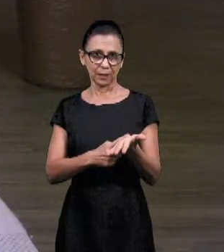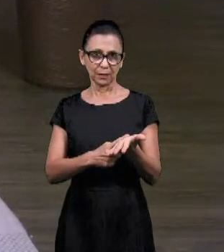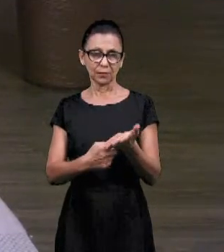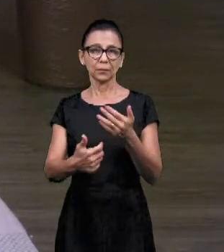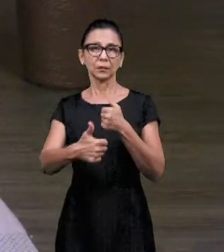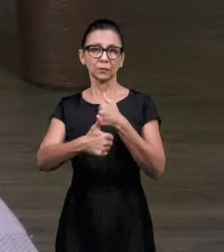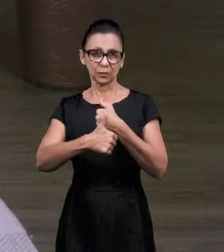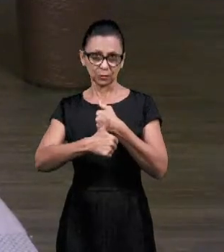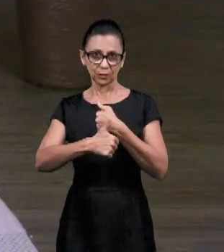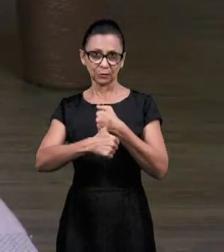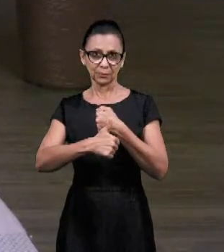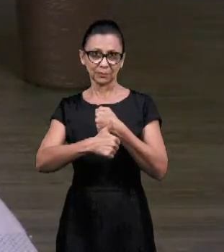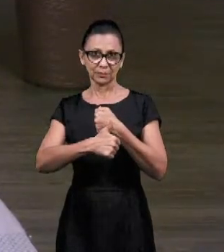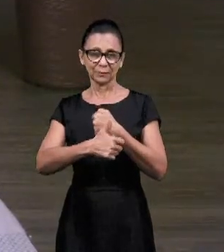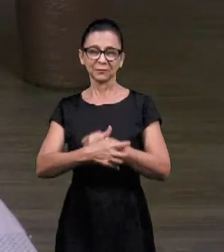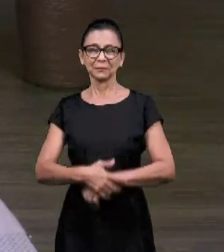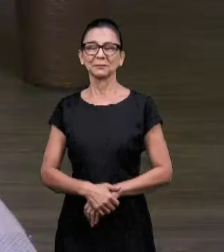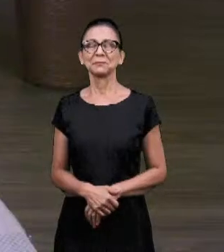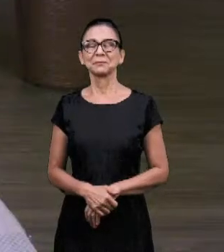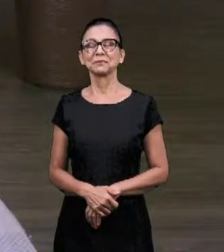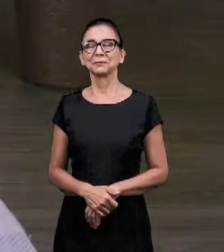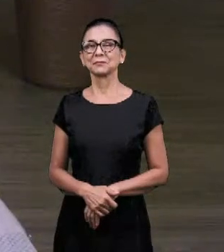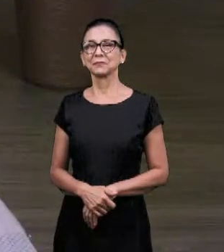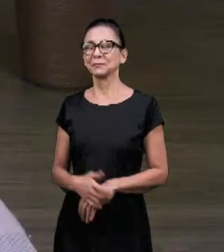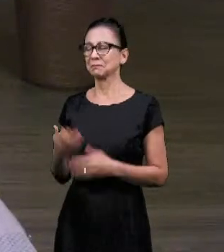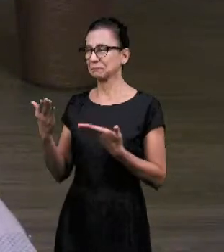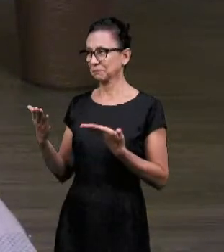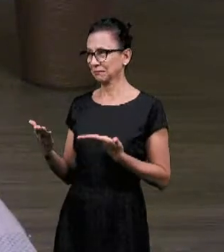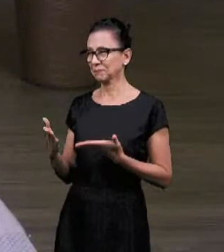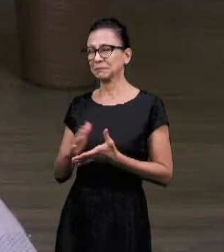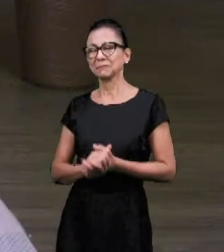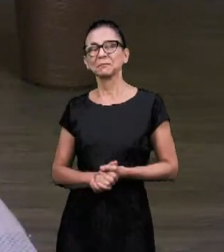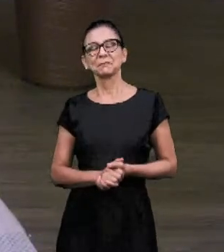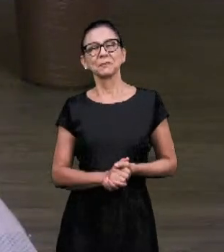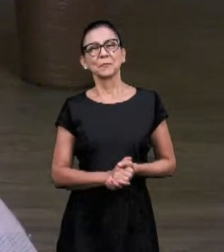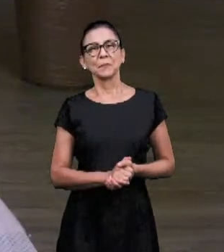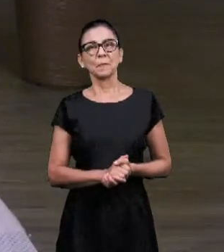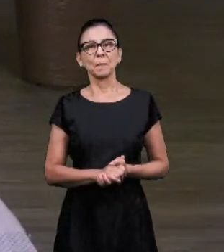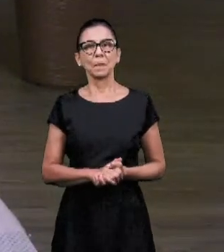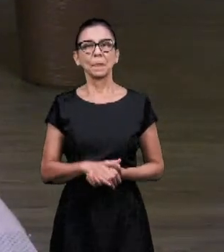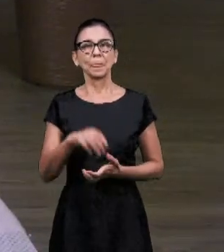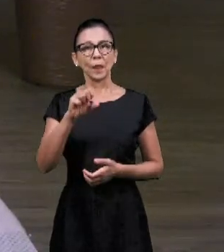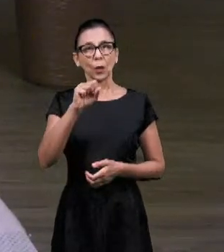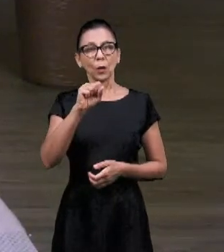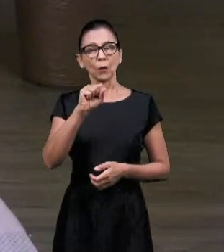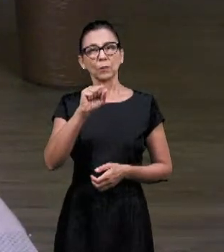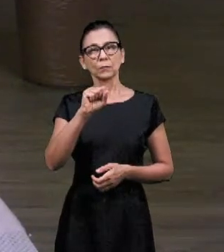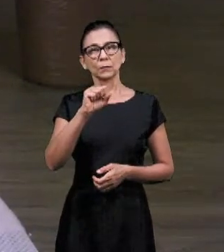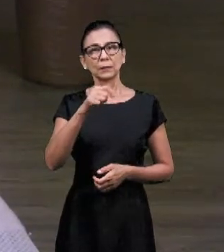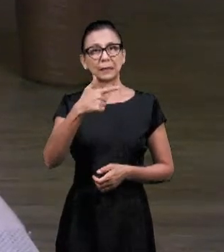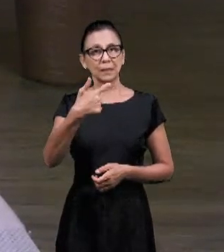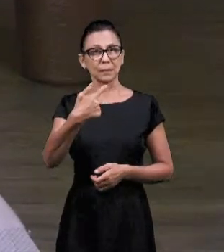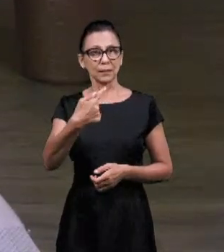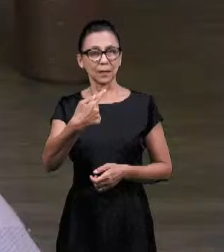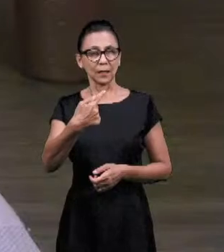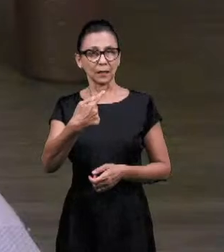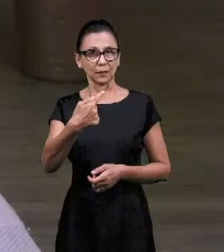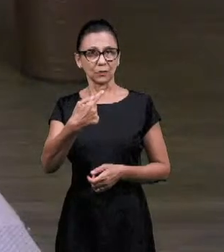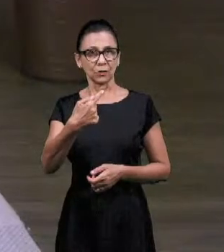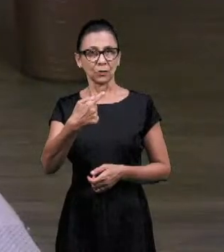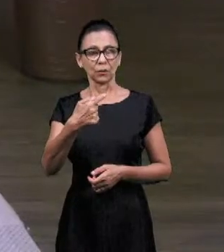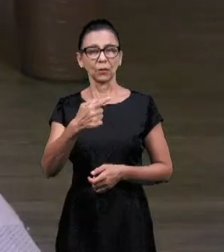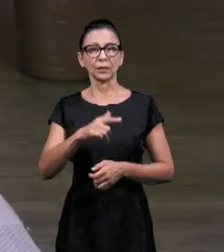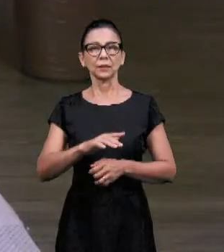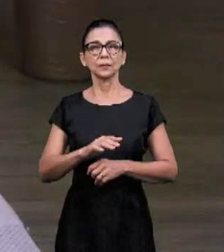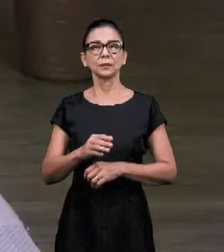hein? Tô vendo. Muito bem. Alexandre, já são 19h51, daqui a pouquinho, então, a gente começa o culto, né? Você vai estar na